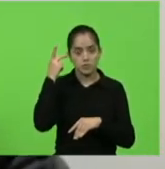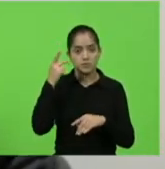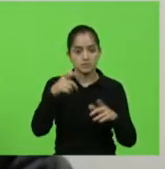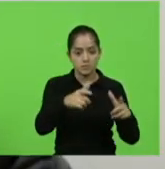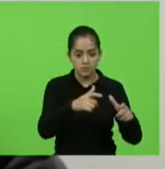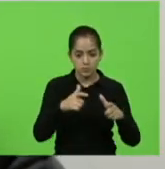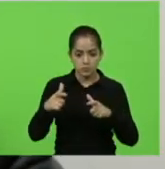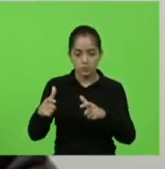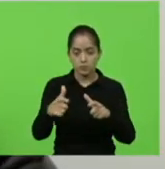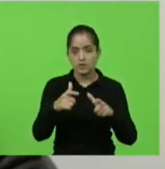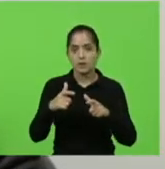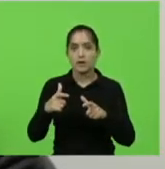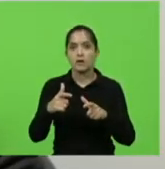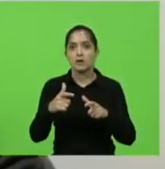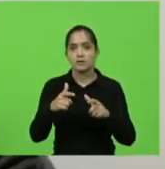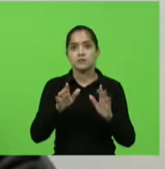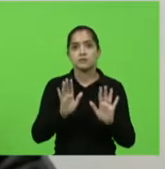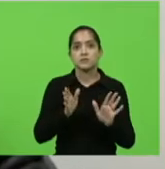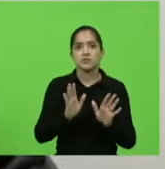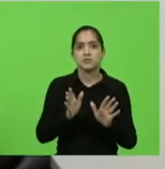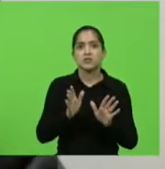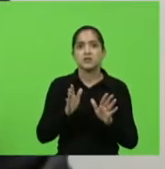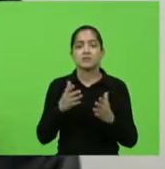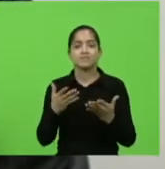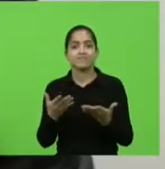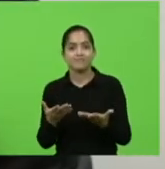locais já passam por uma situação